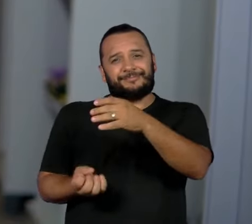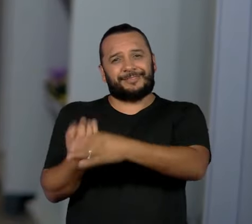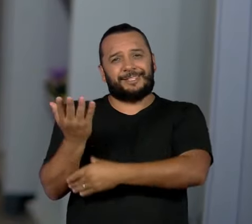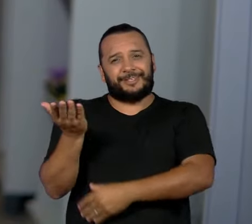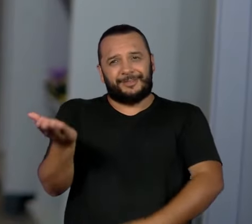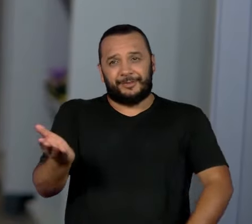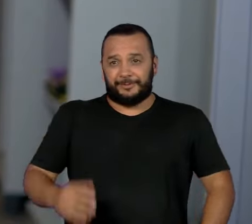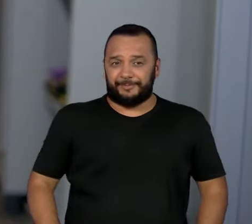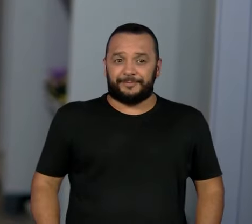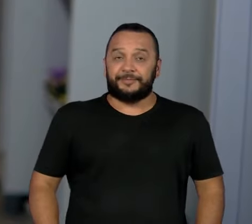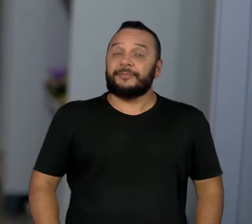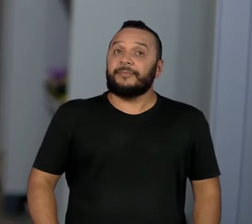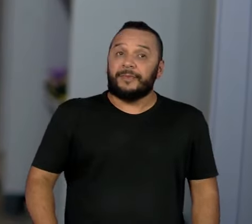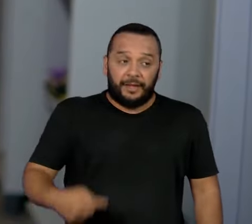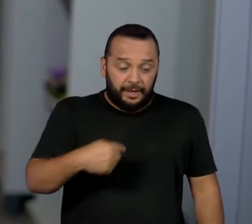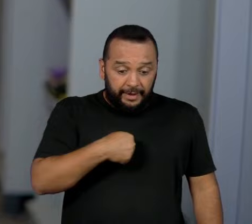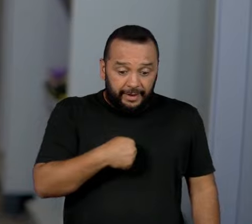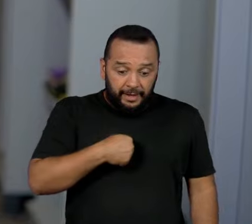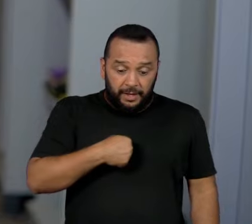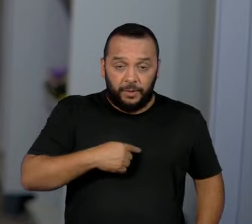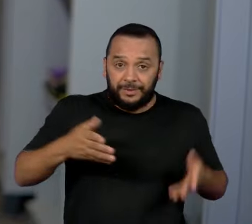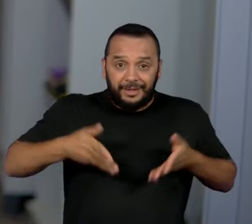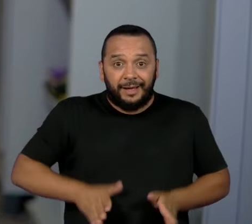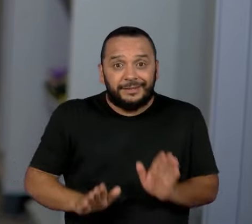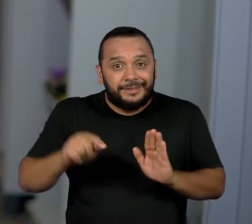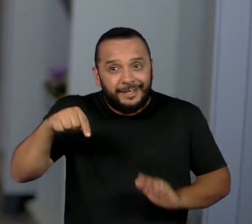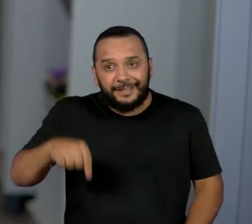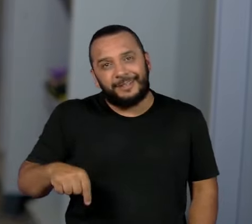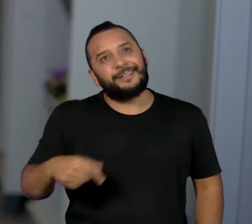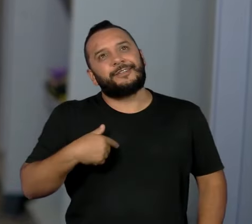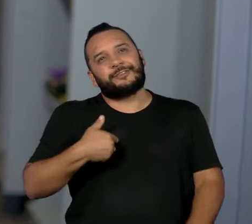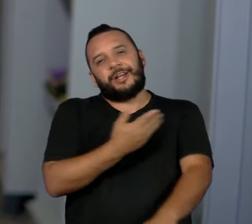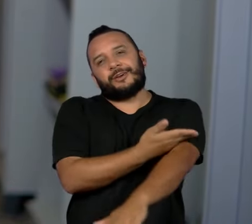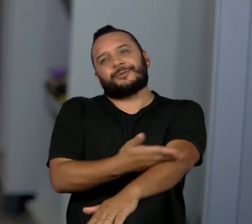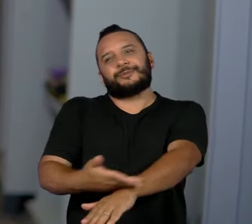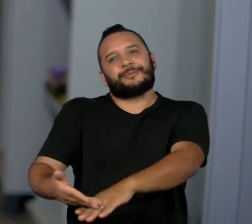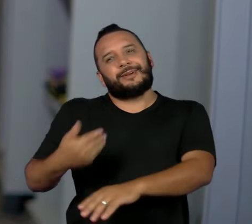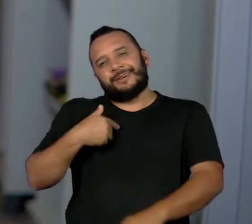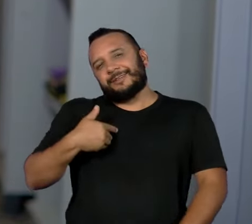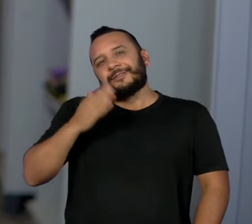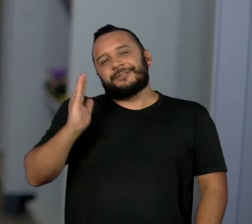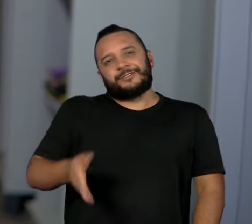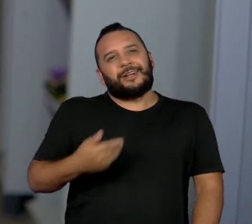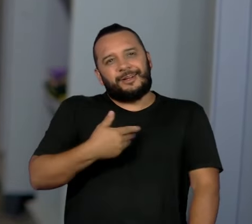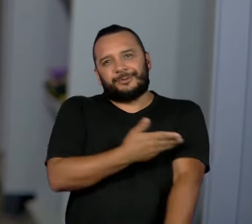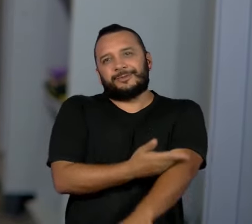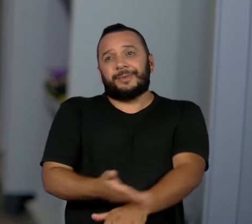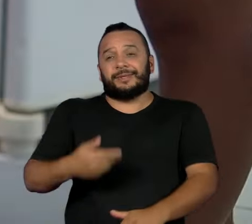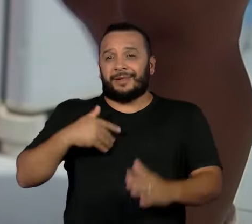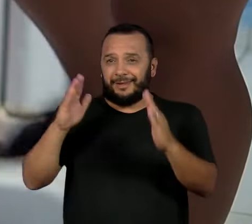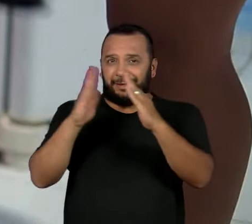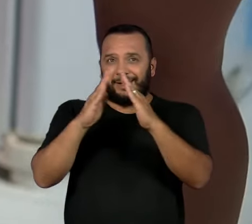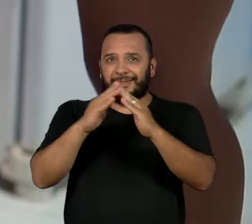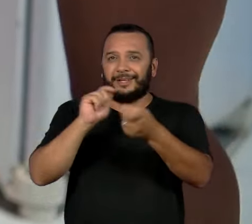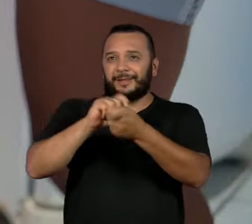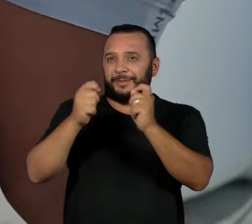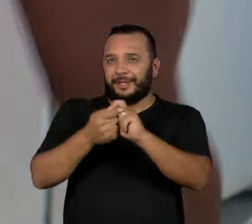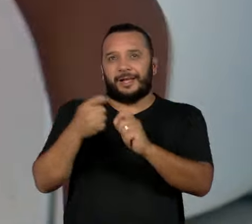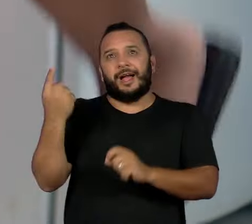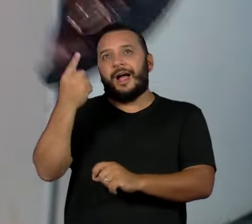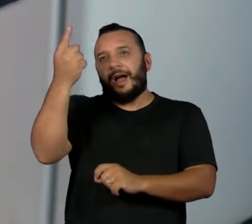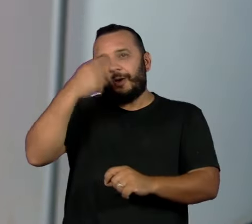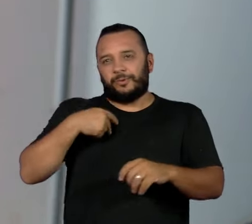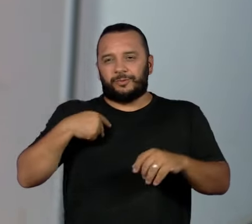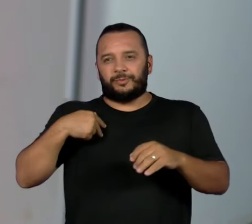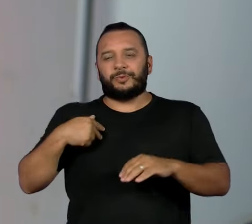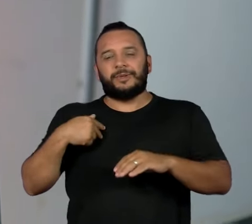eu moro aqui faz tempo, já nasci aqui, pra mim, eu já aprendi, né? A gente tem que aprender até em casa também, quando uma coisa tá alta, a gente